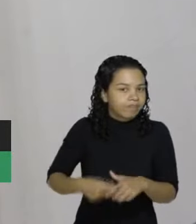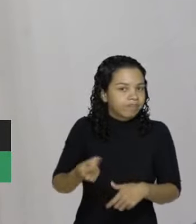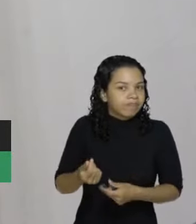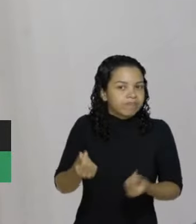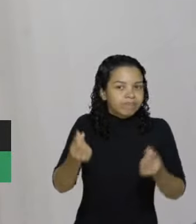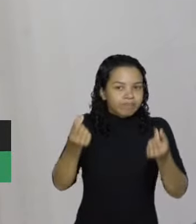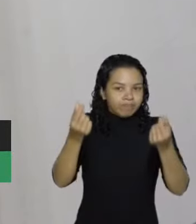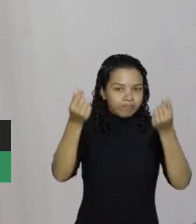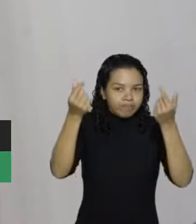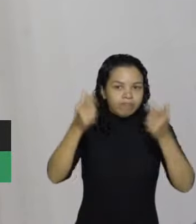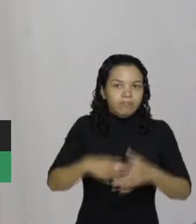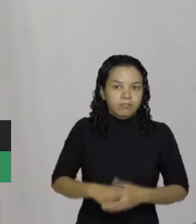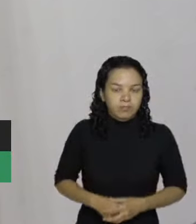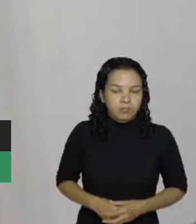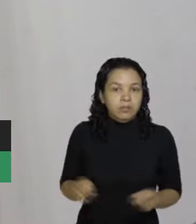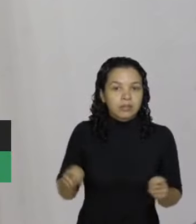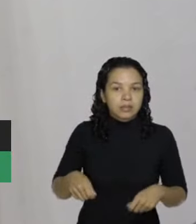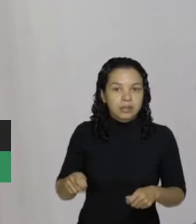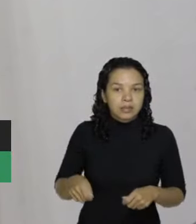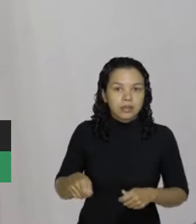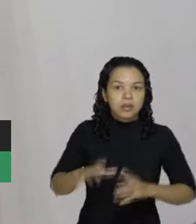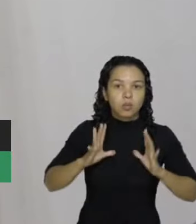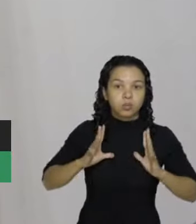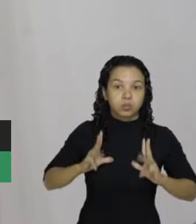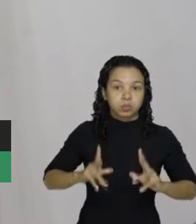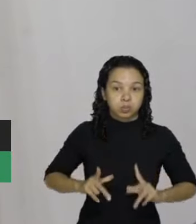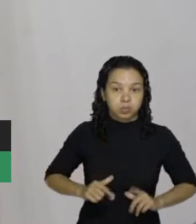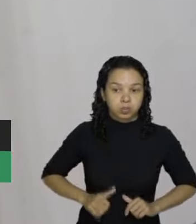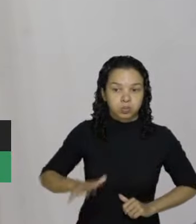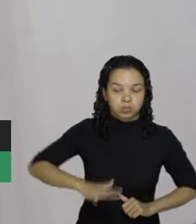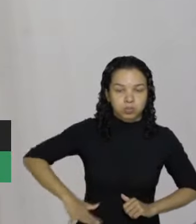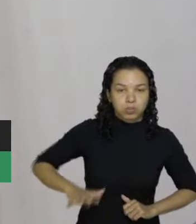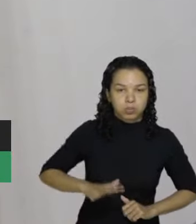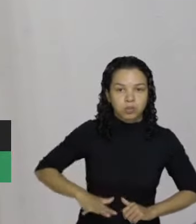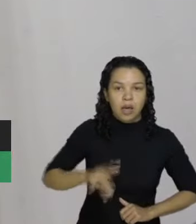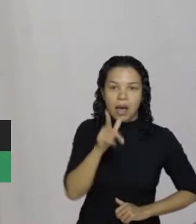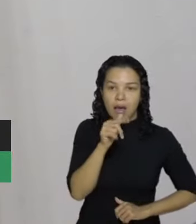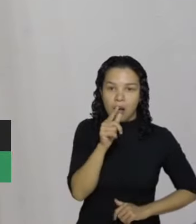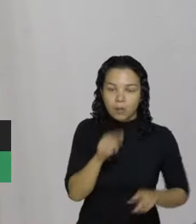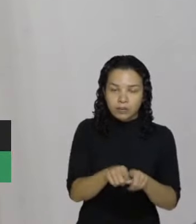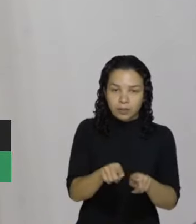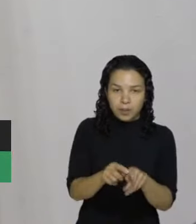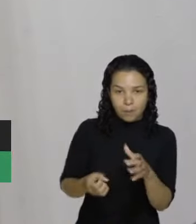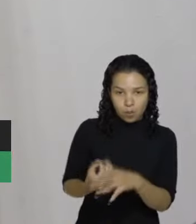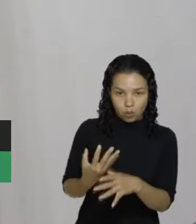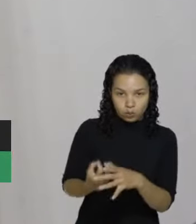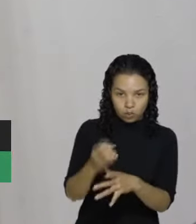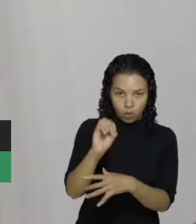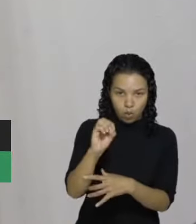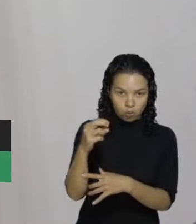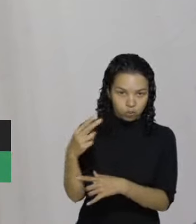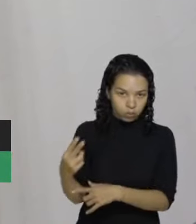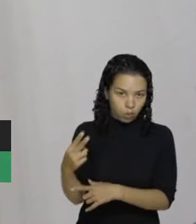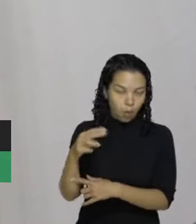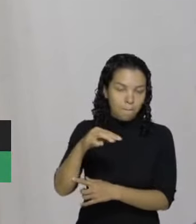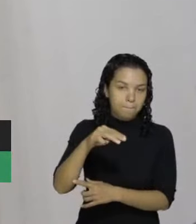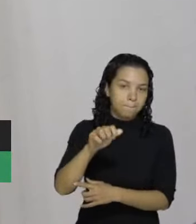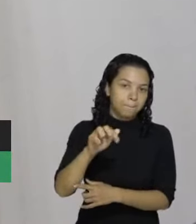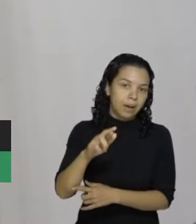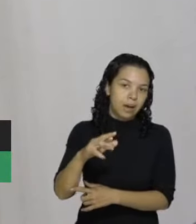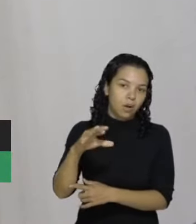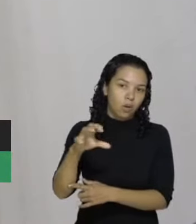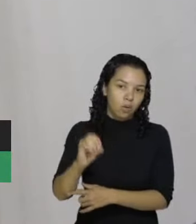ainda promovem a purificação do ambiente, seja pela limpeza da água ou pela produção de oxigênio. A macroalga produz